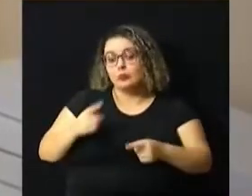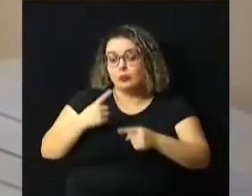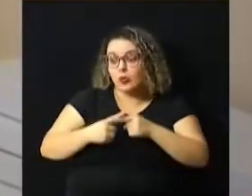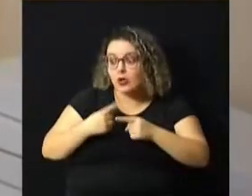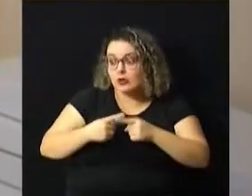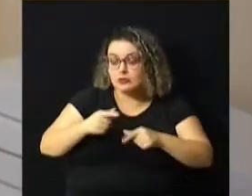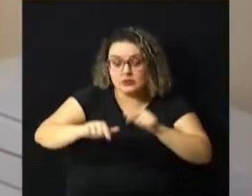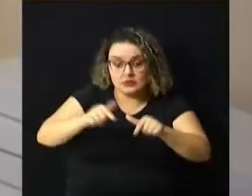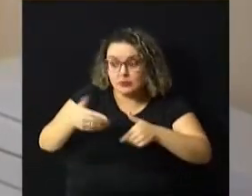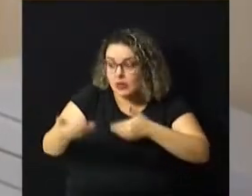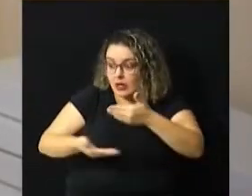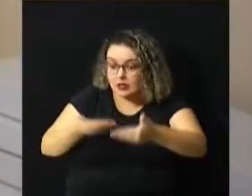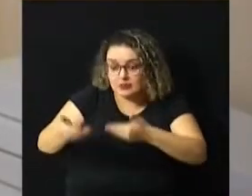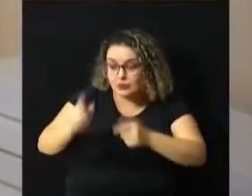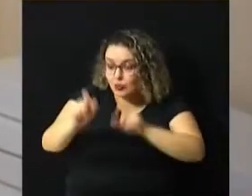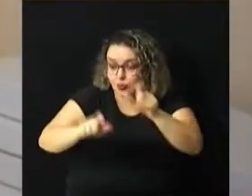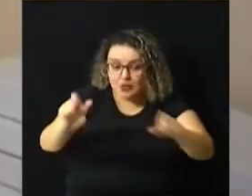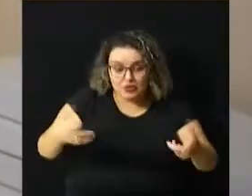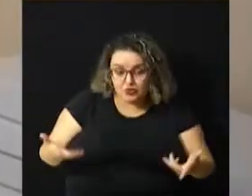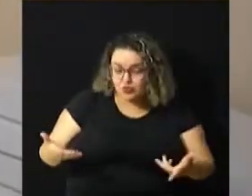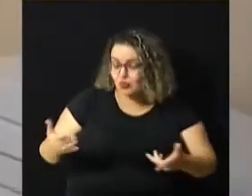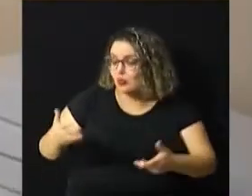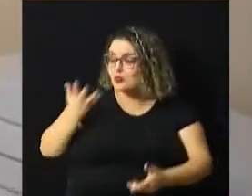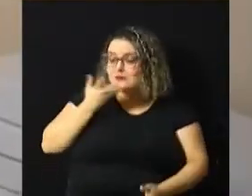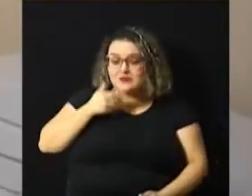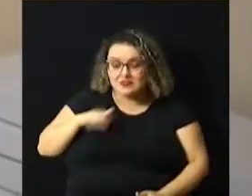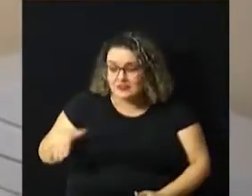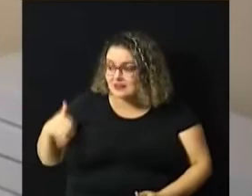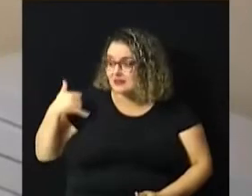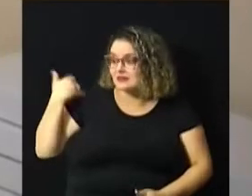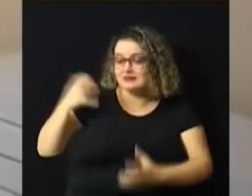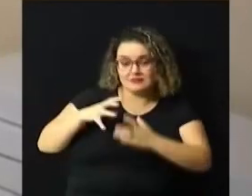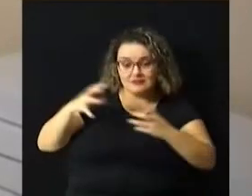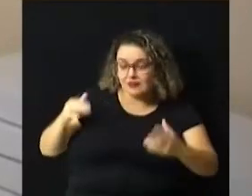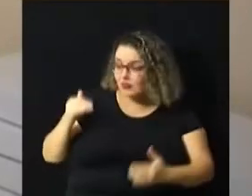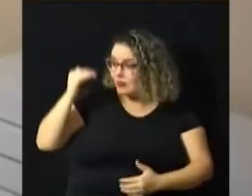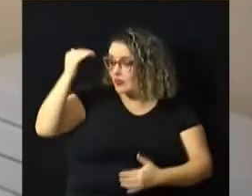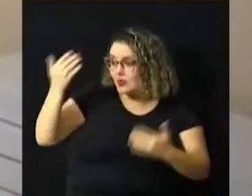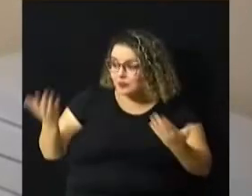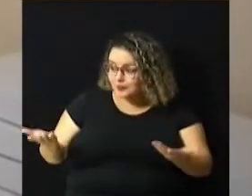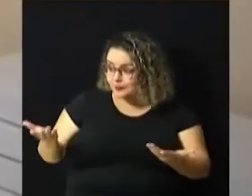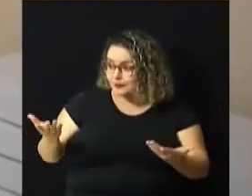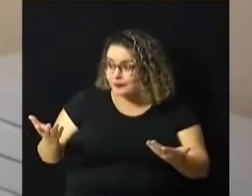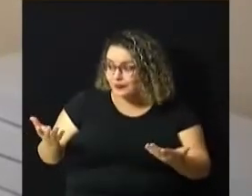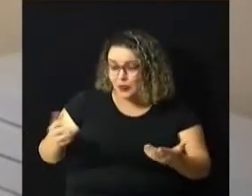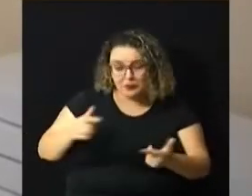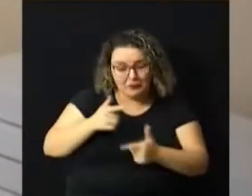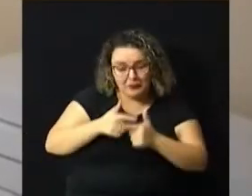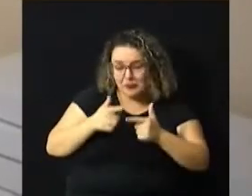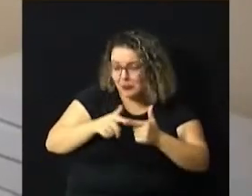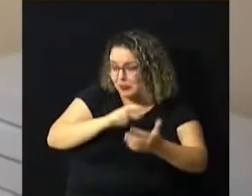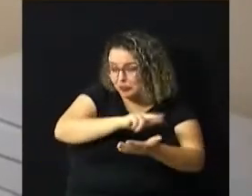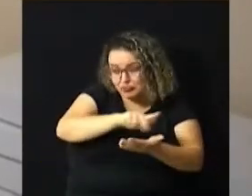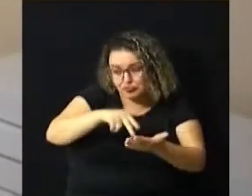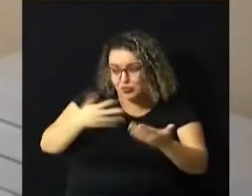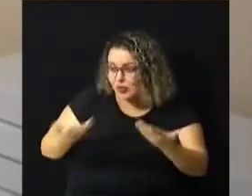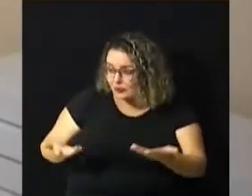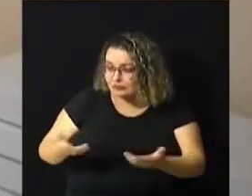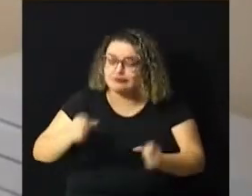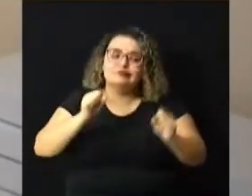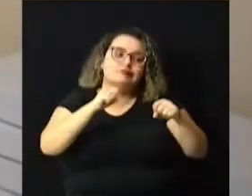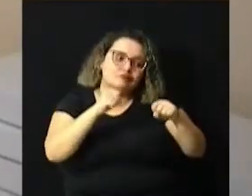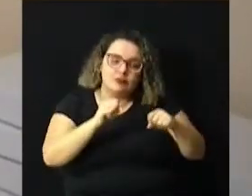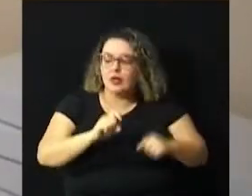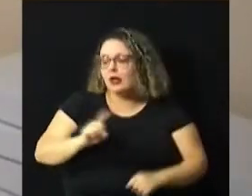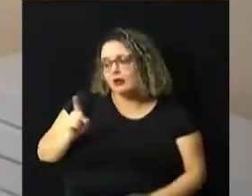com pessoas, crianças, adultos, idosos, imagino que com diversos problemas, né? Sim. E isso